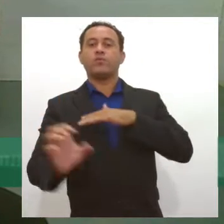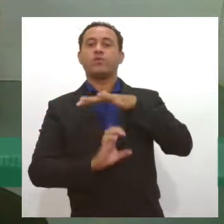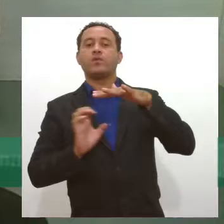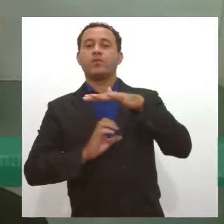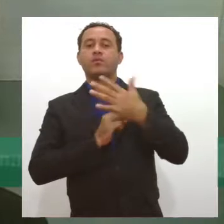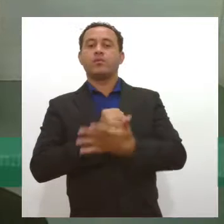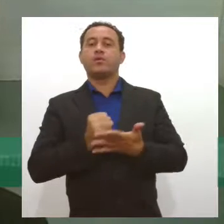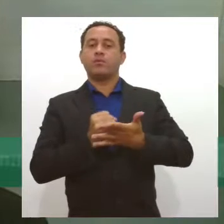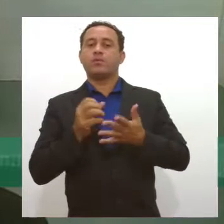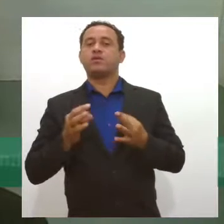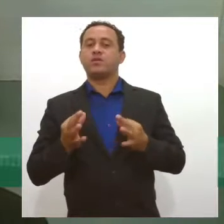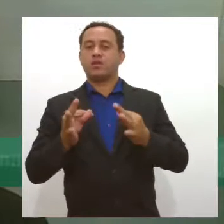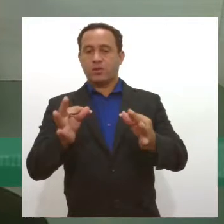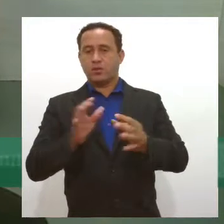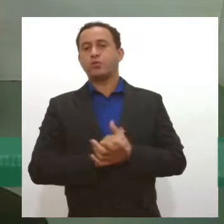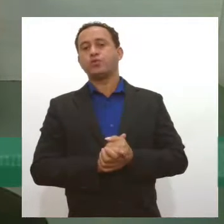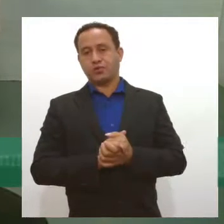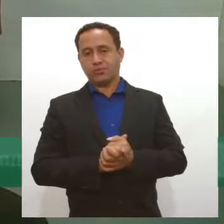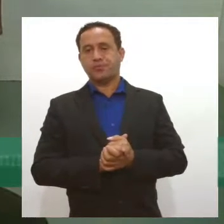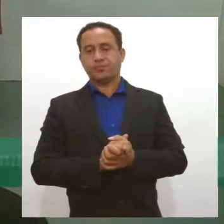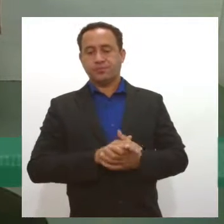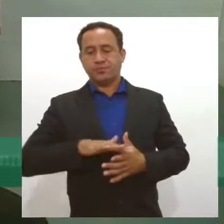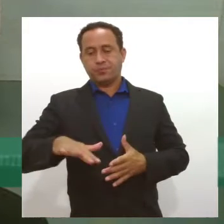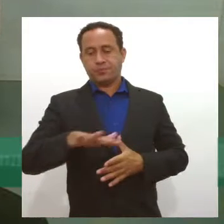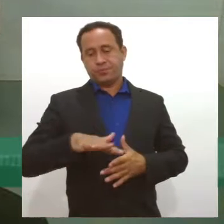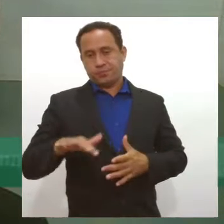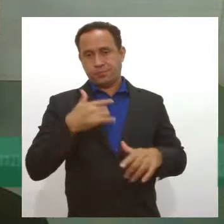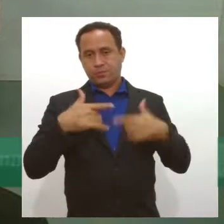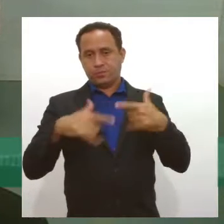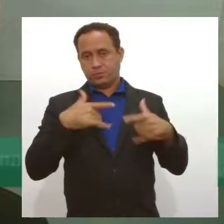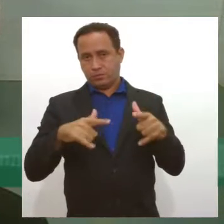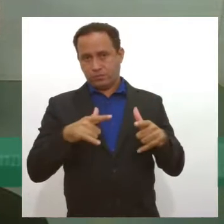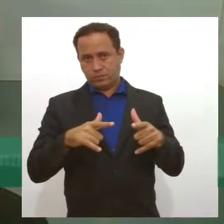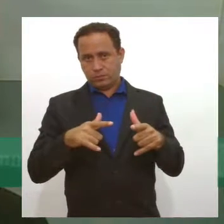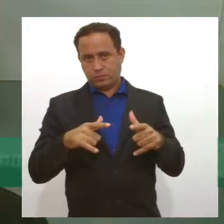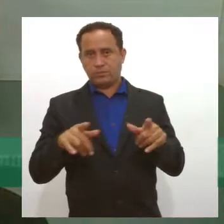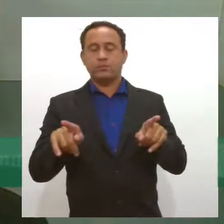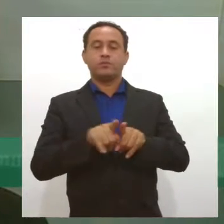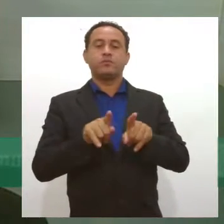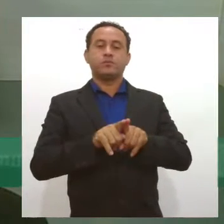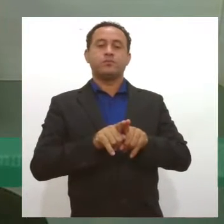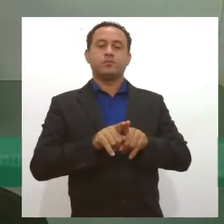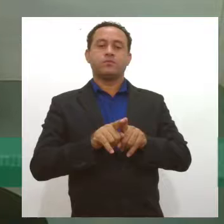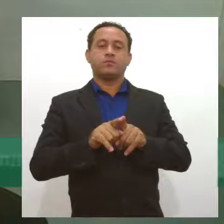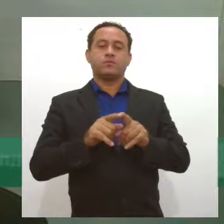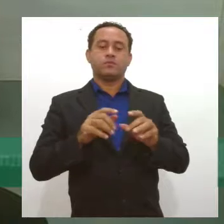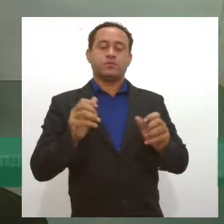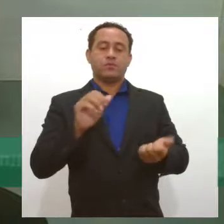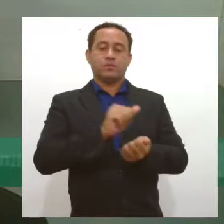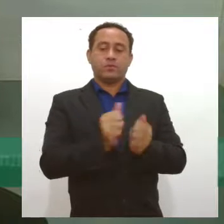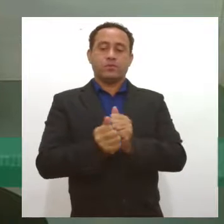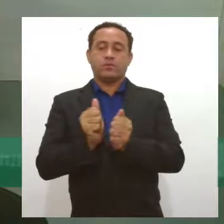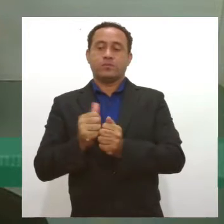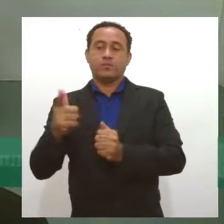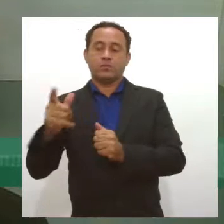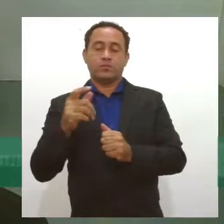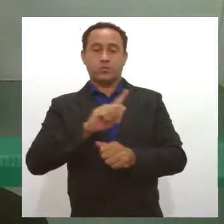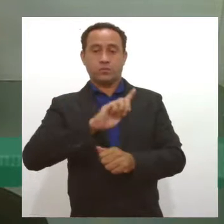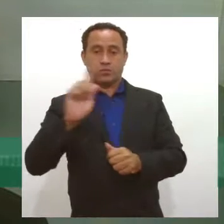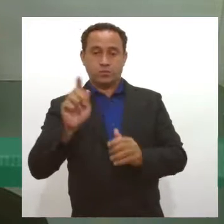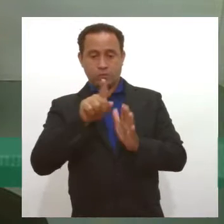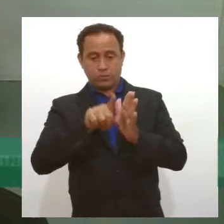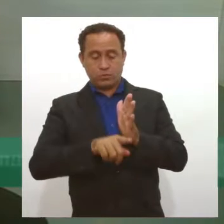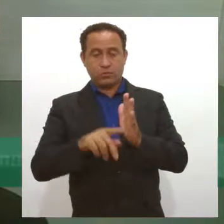base tecnológica. Entre suas áreas de atuação está a incubação de startups. Seu gestor de estudos, projetos